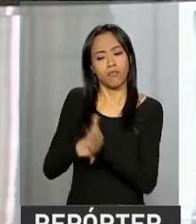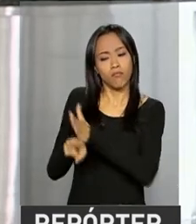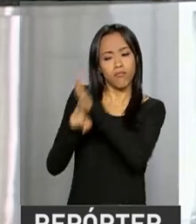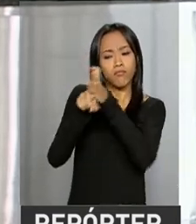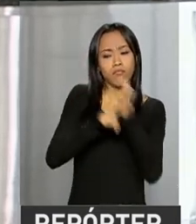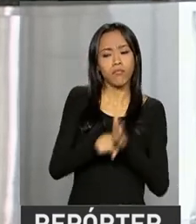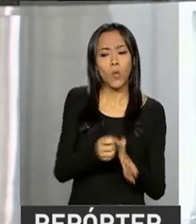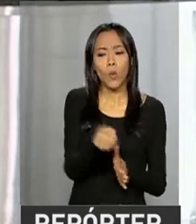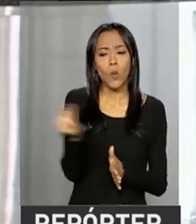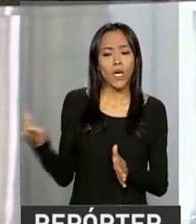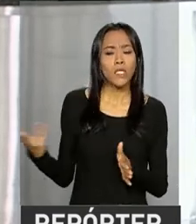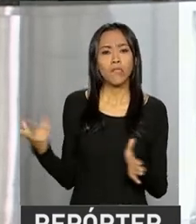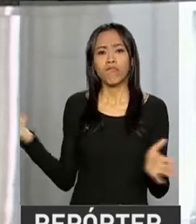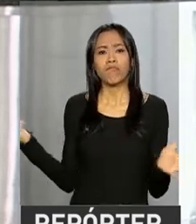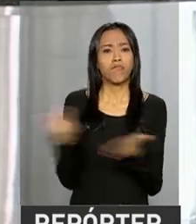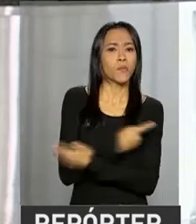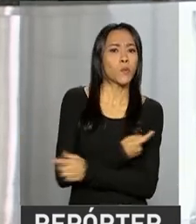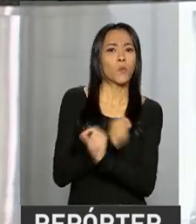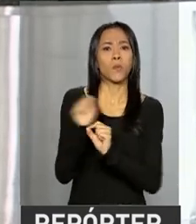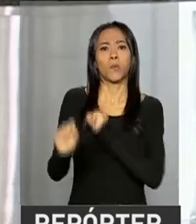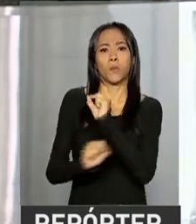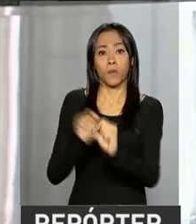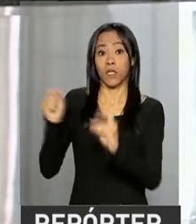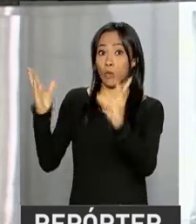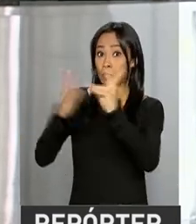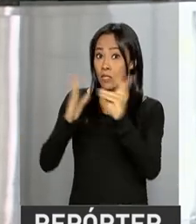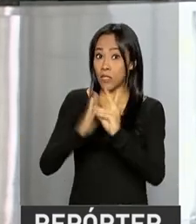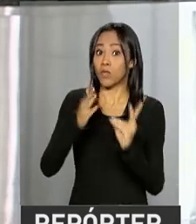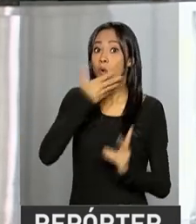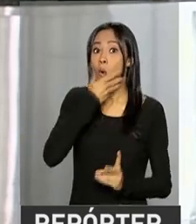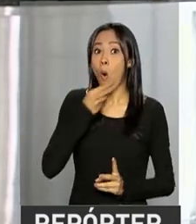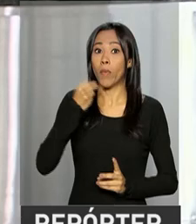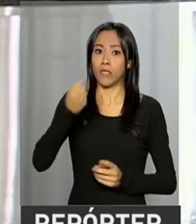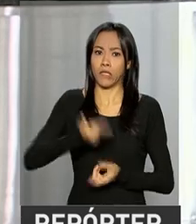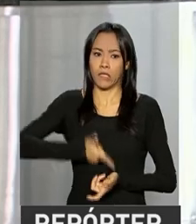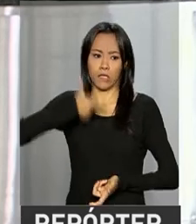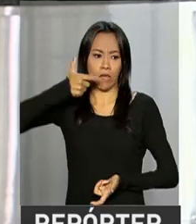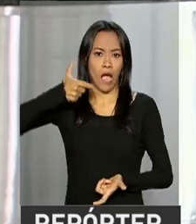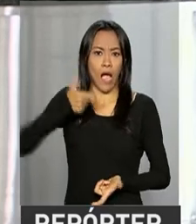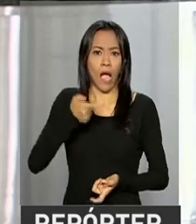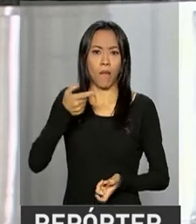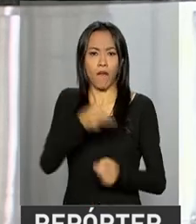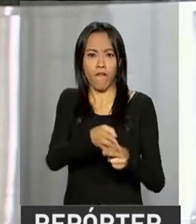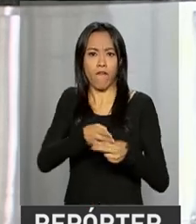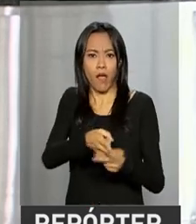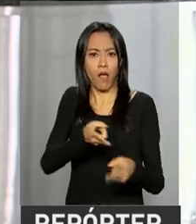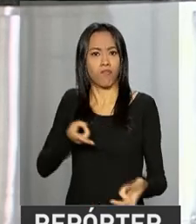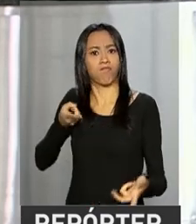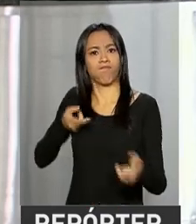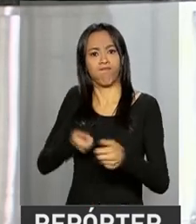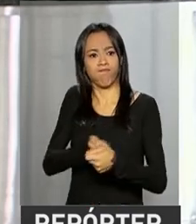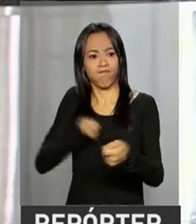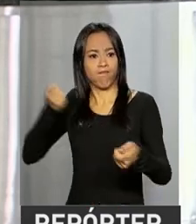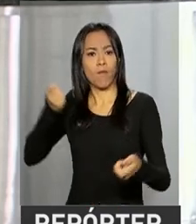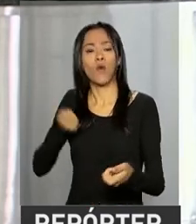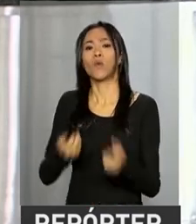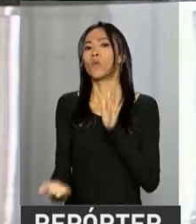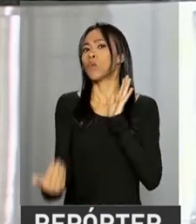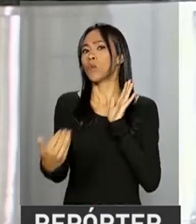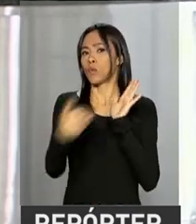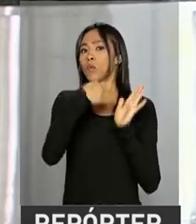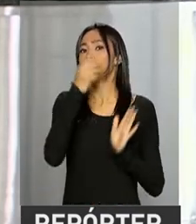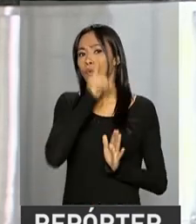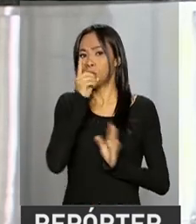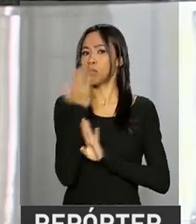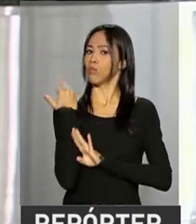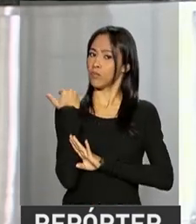números de acordo com o sim os indígenas teriam sido alvo de homens armados com facões e armas de fogo no último domingo os